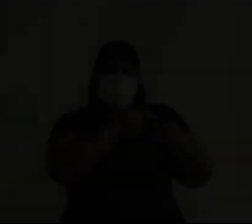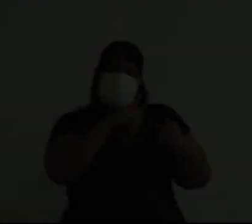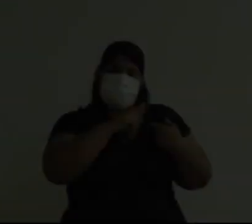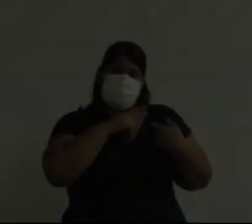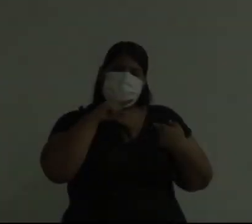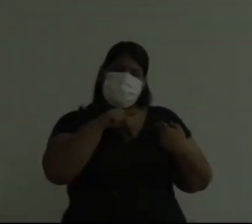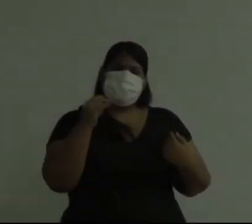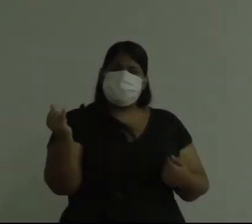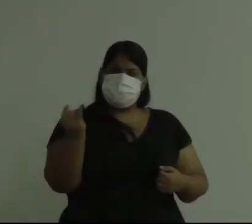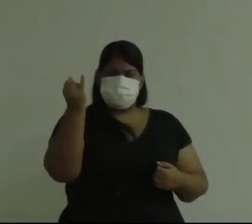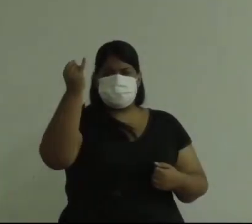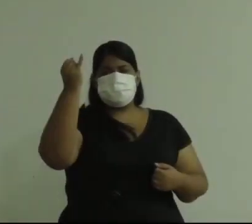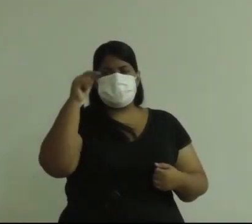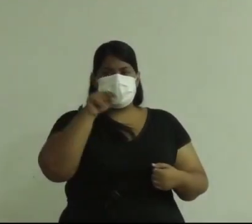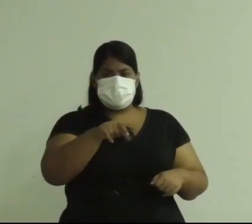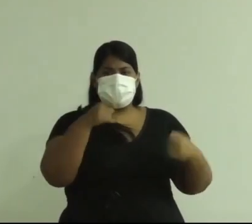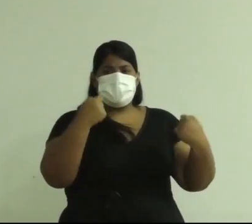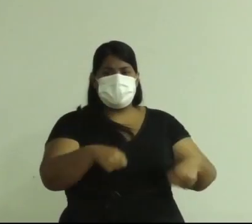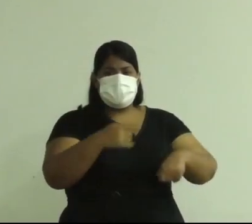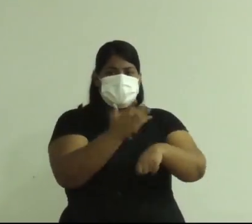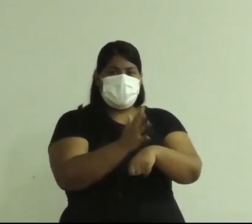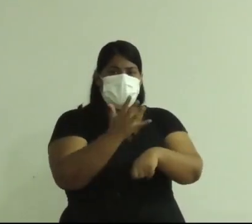Muito importante. Isso precisa ser um exercício